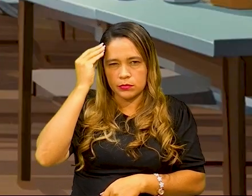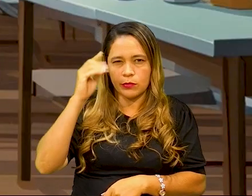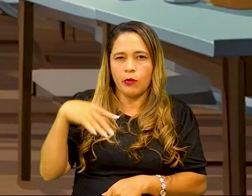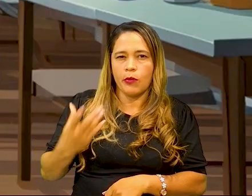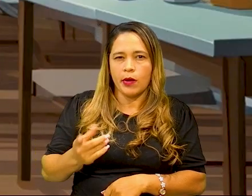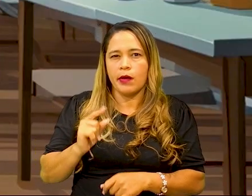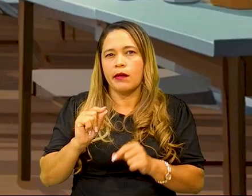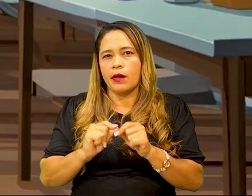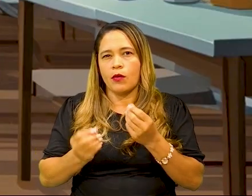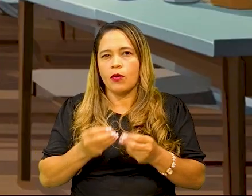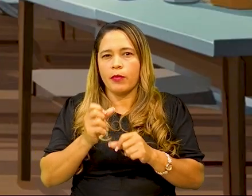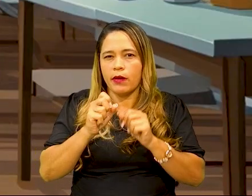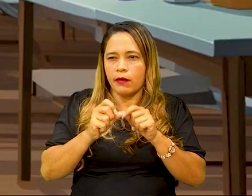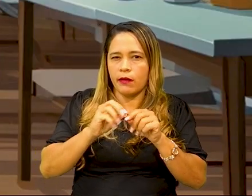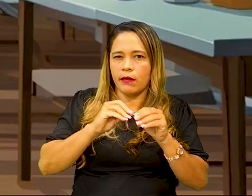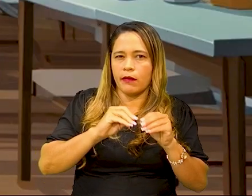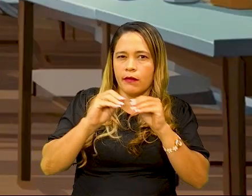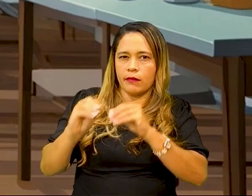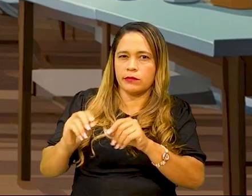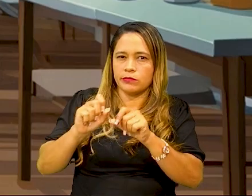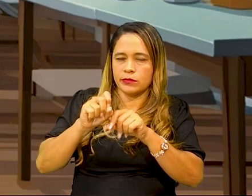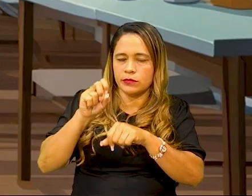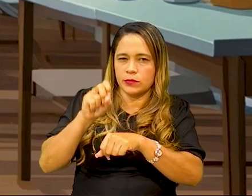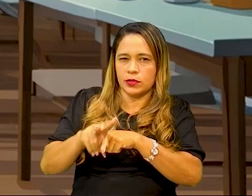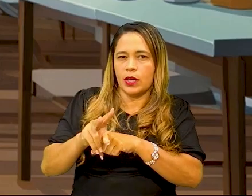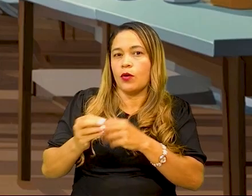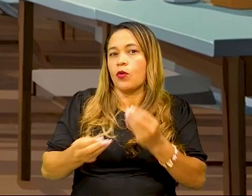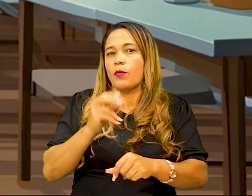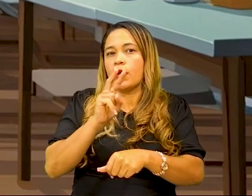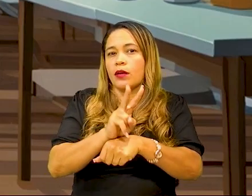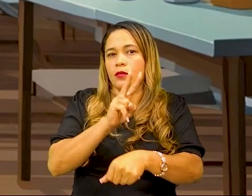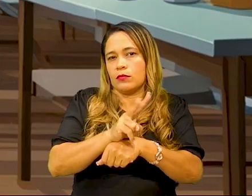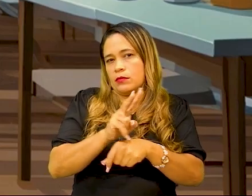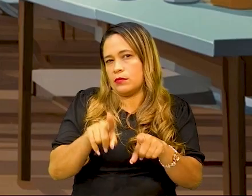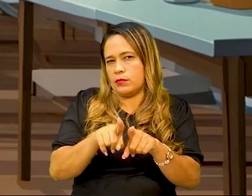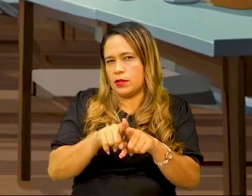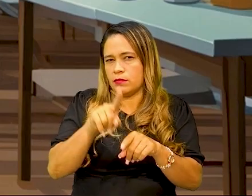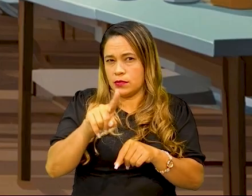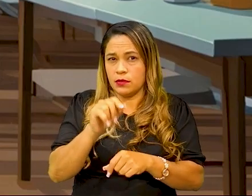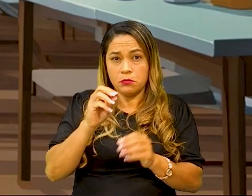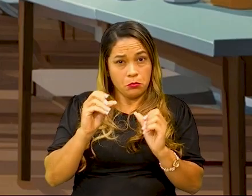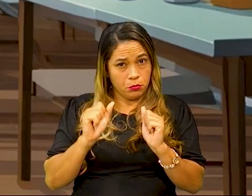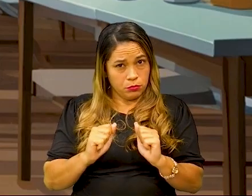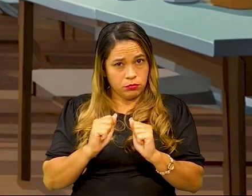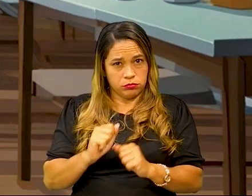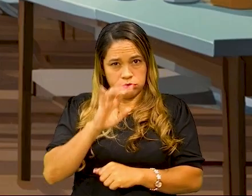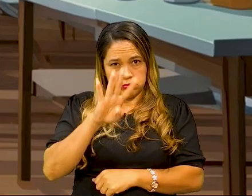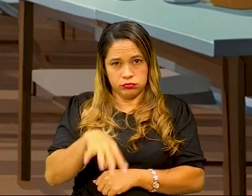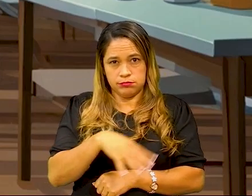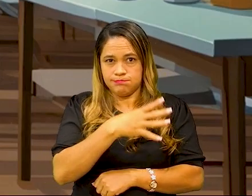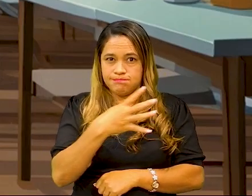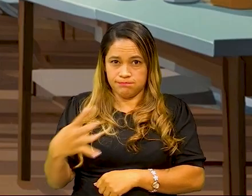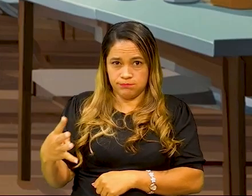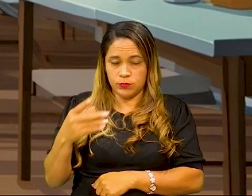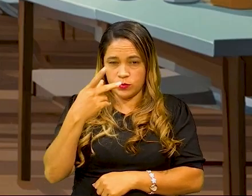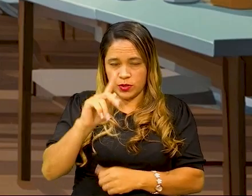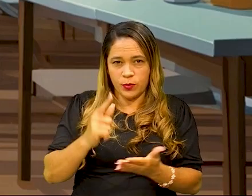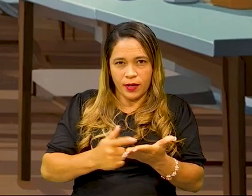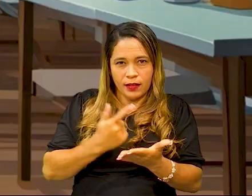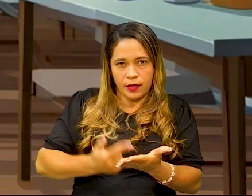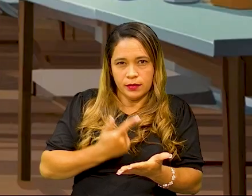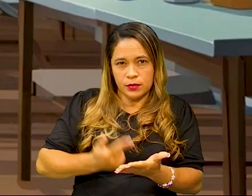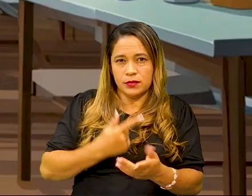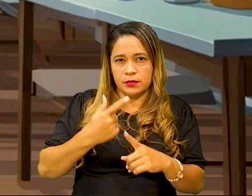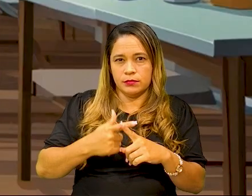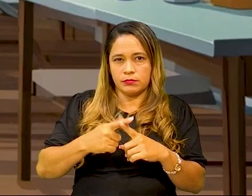a transmissão, como é que é a prevenção dessas doenças, e que você também monte esse quadrinho no seu caderninho. Porque